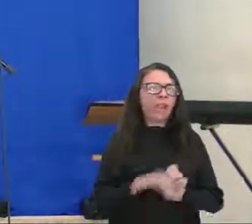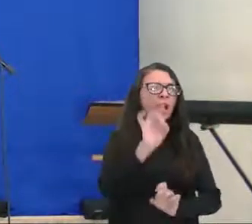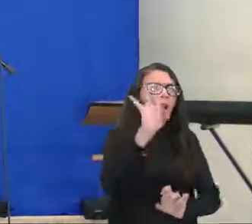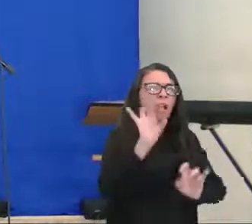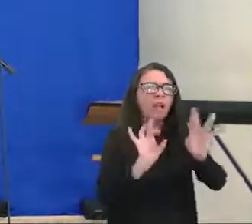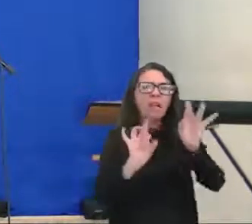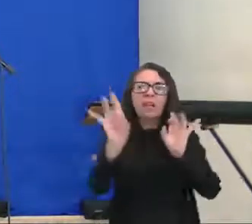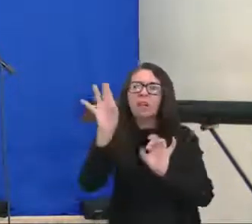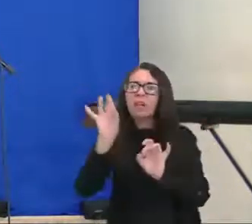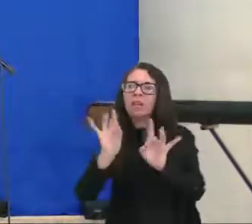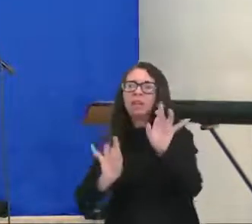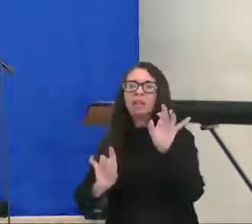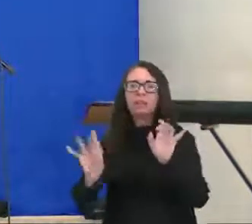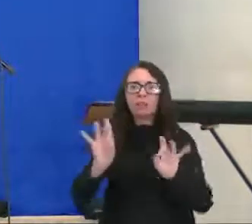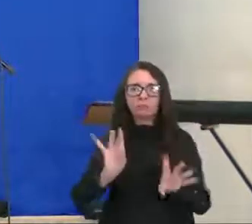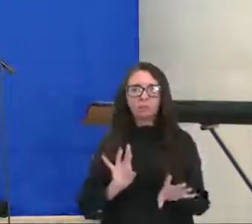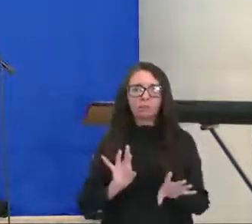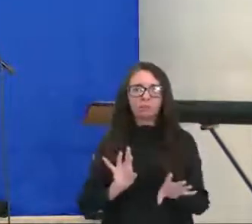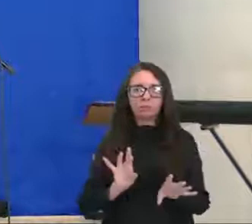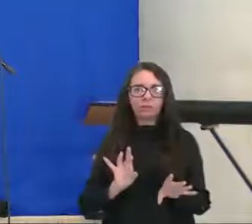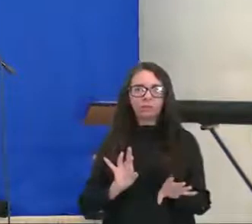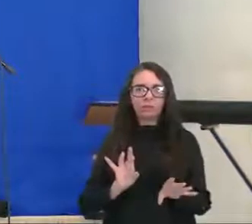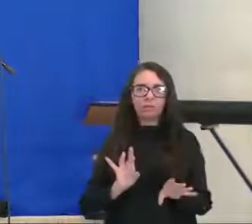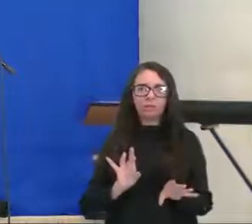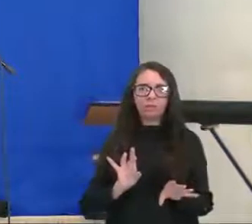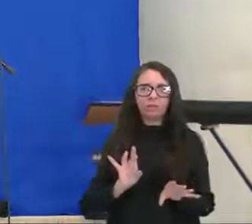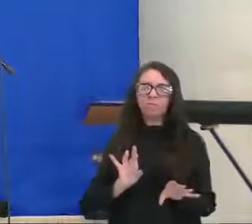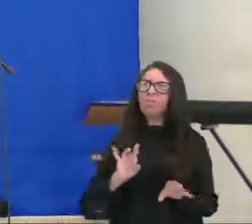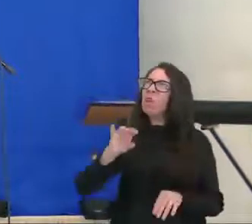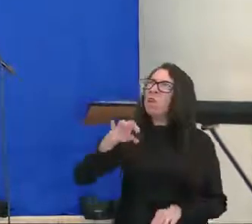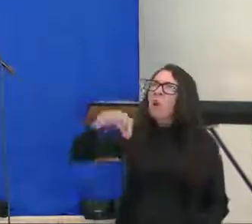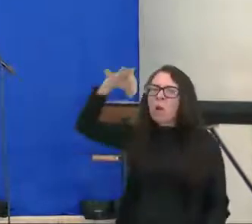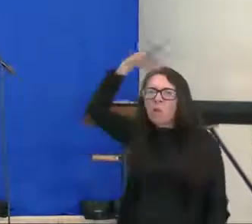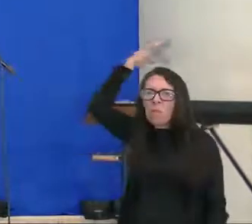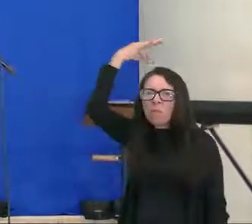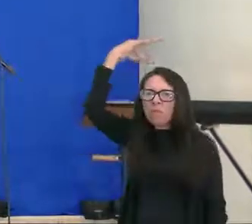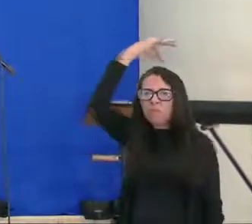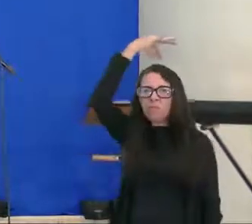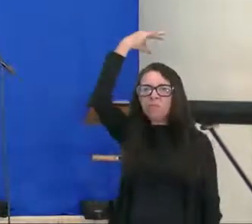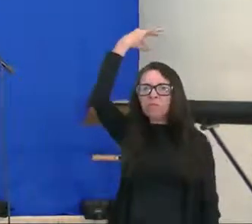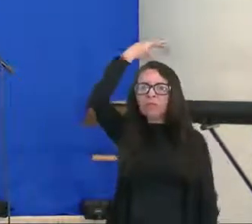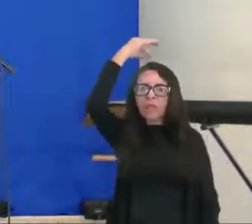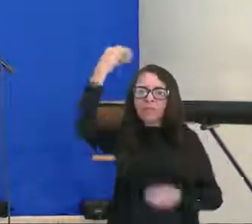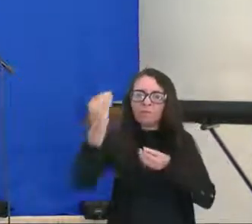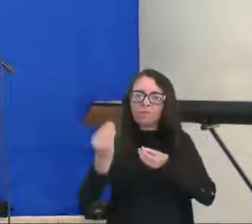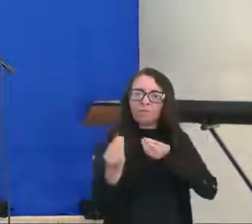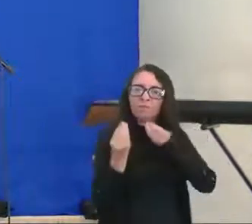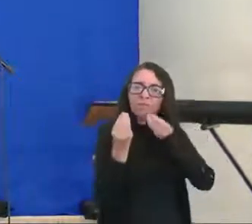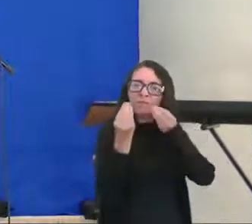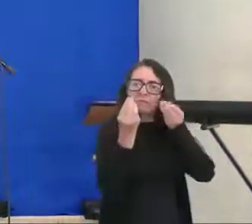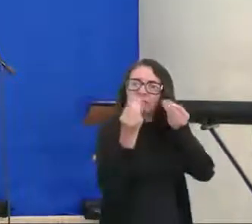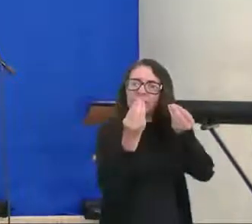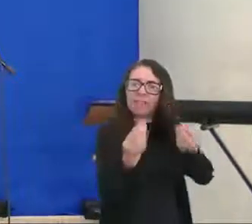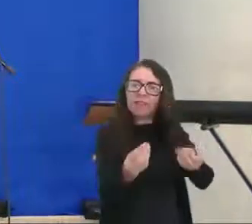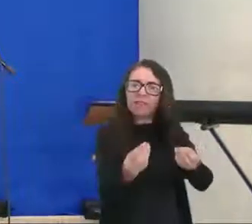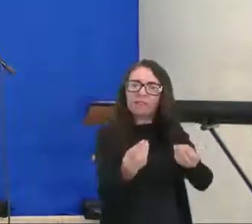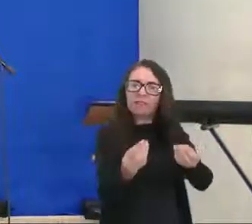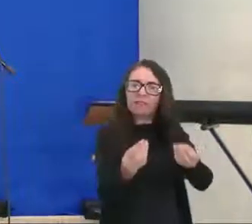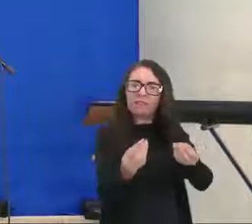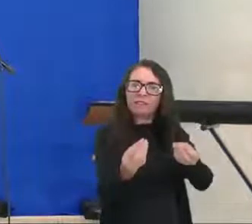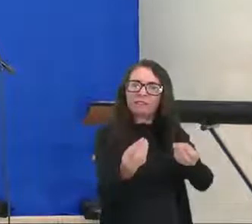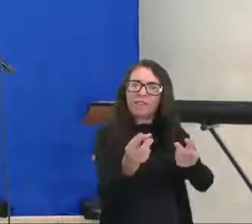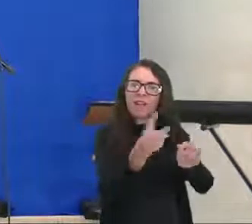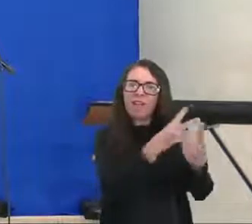porém, é dada a manifestação do Espírito para o proveito comum. Então, qual